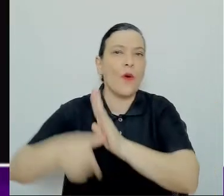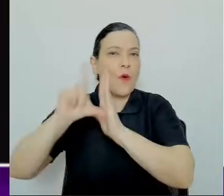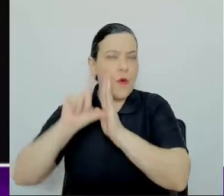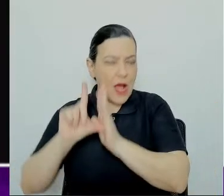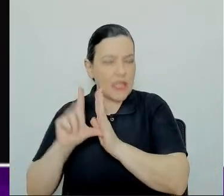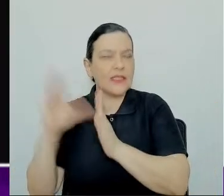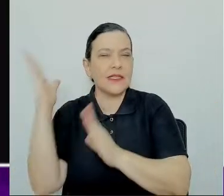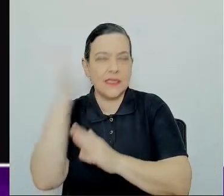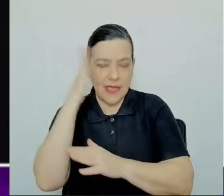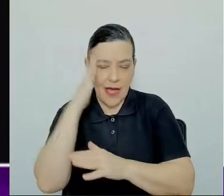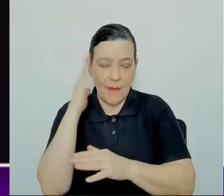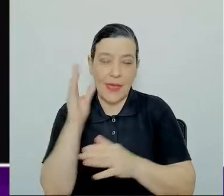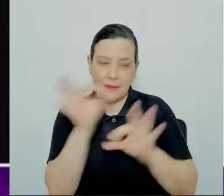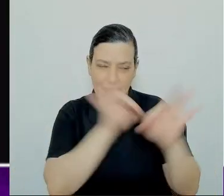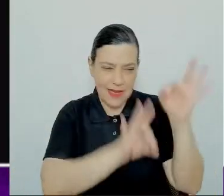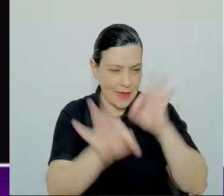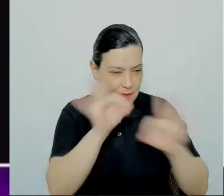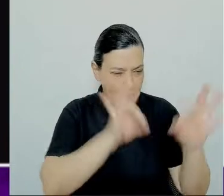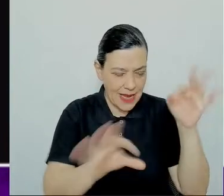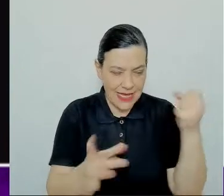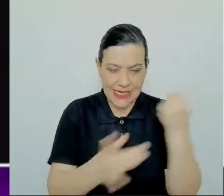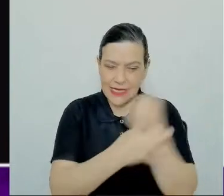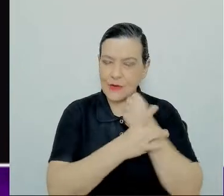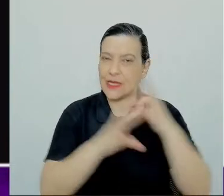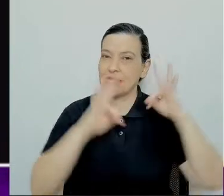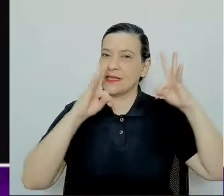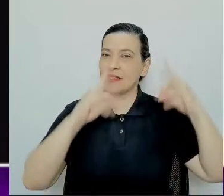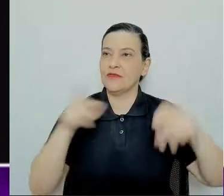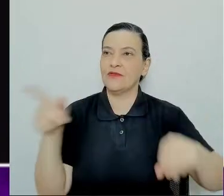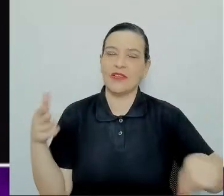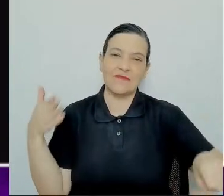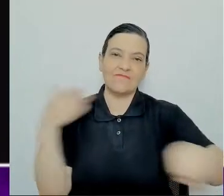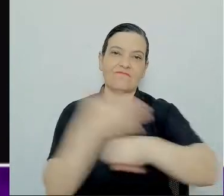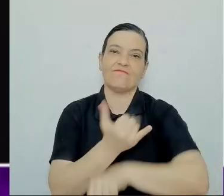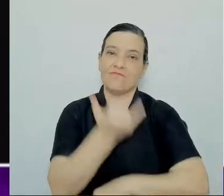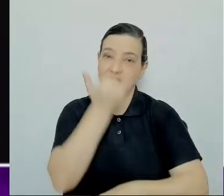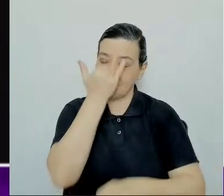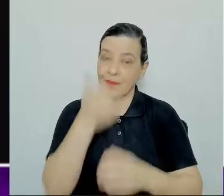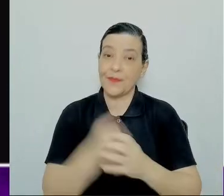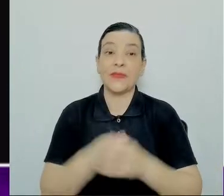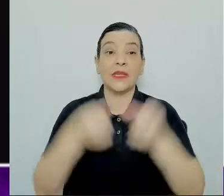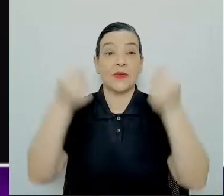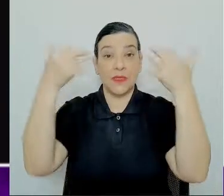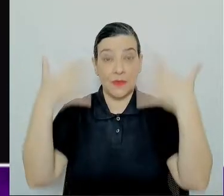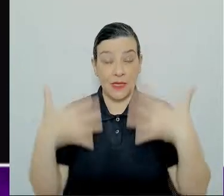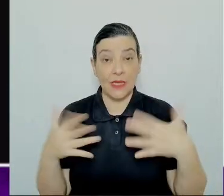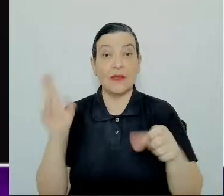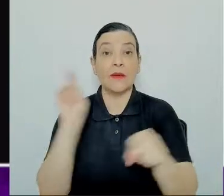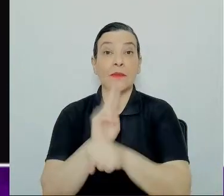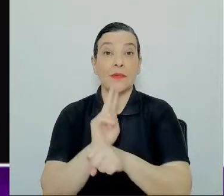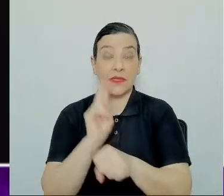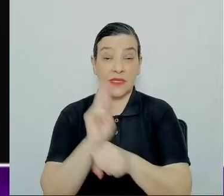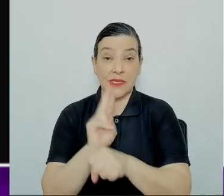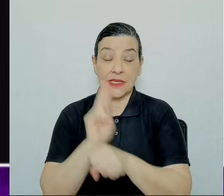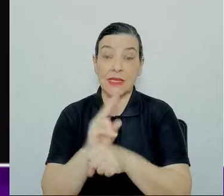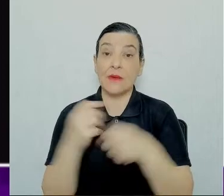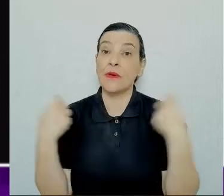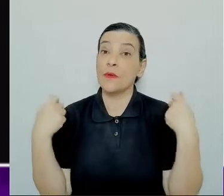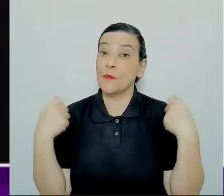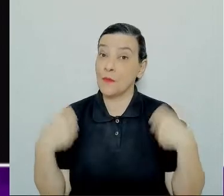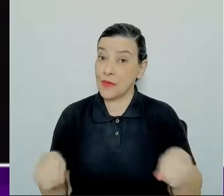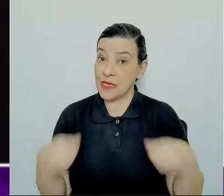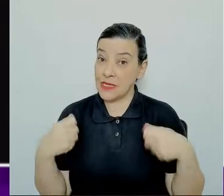vai conseguir ter sucesso nessa ação. Então, falando sobre essa parte de proteção, eu preciso garantir